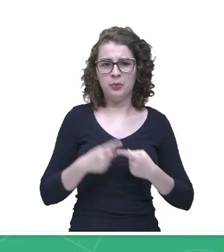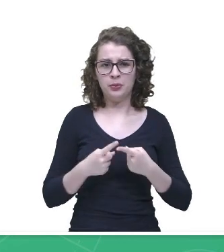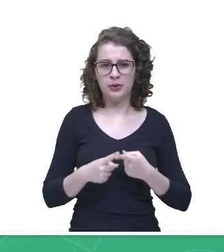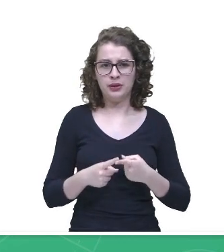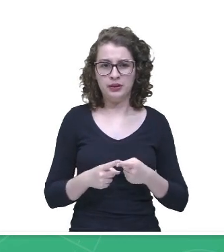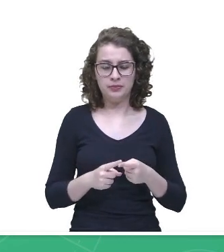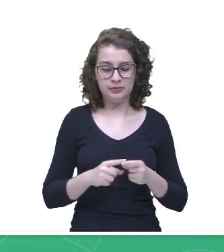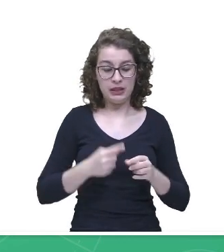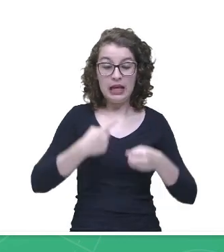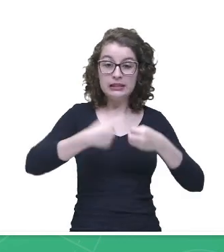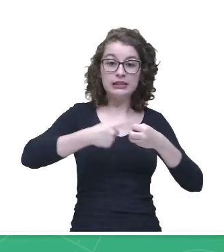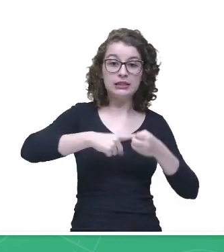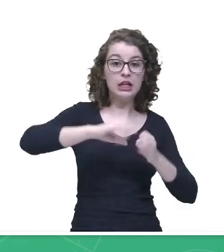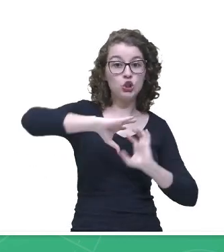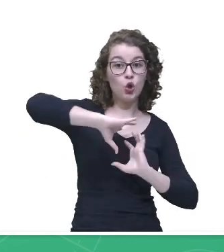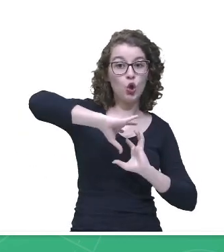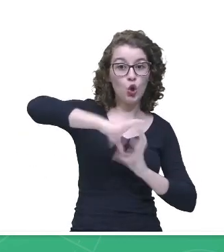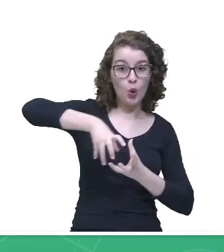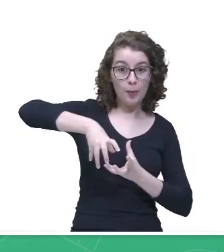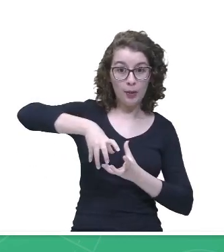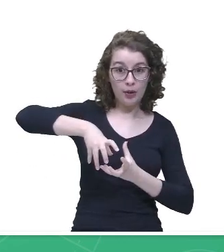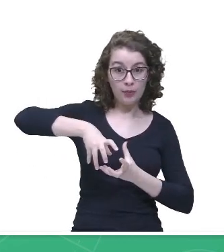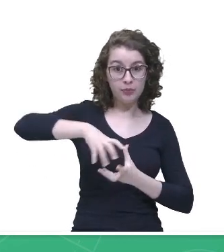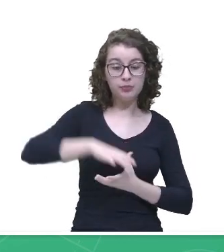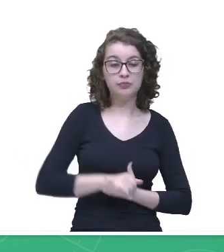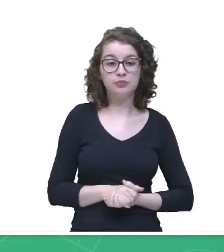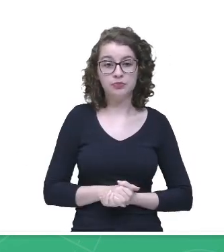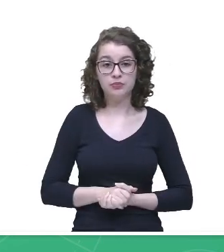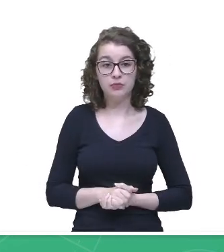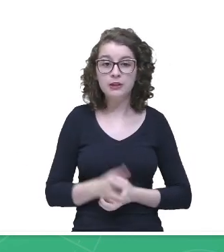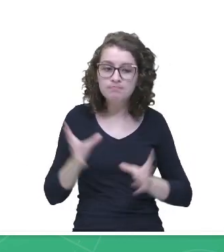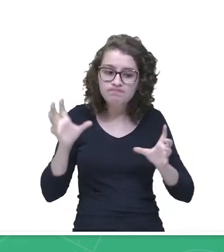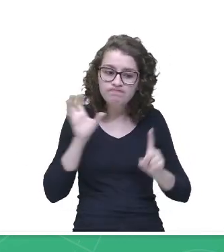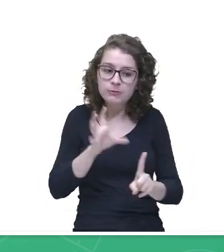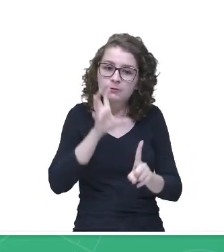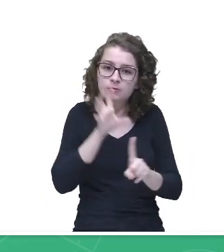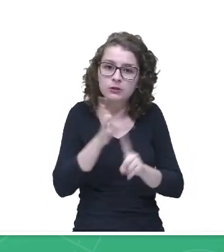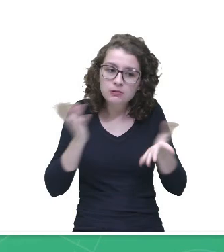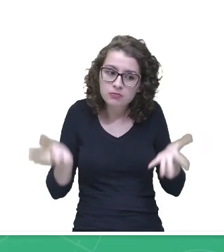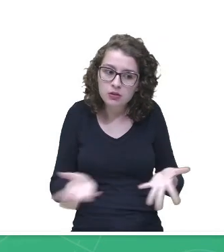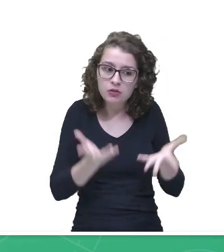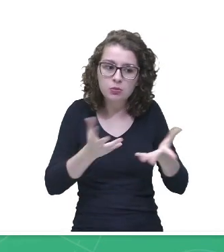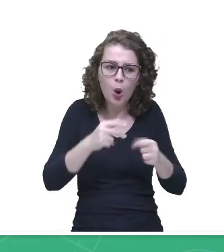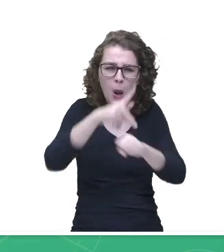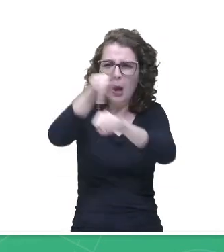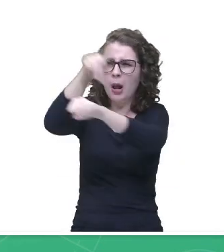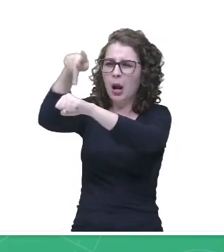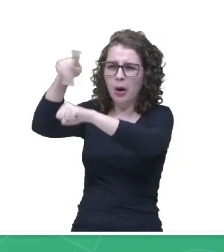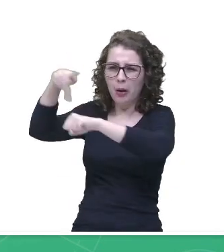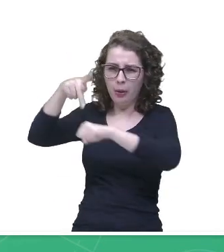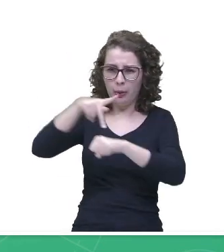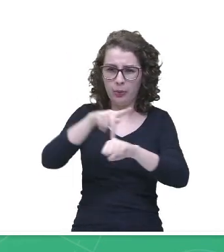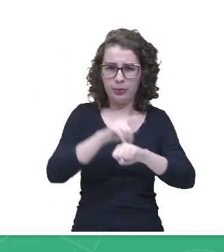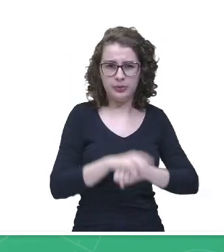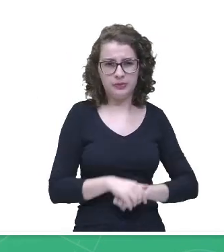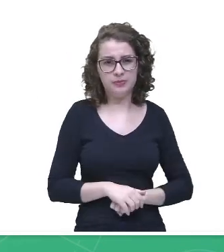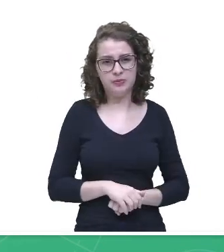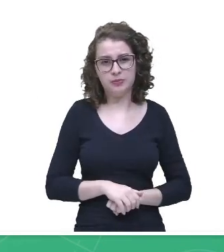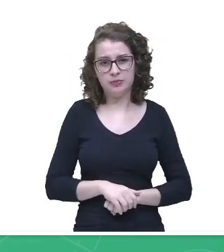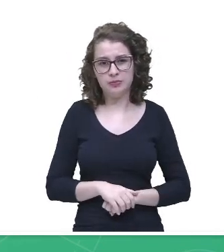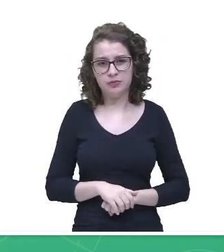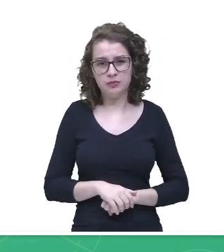ó, cidade global, tem influência, né, internacional, tem